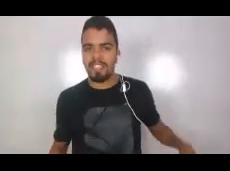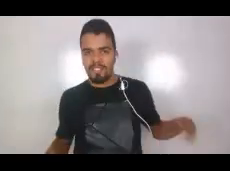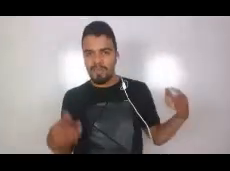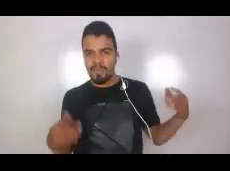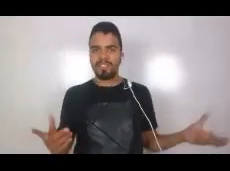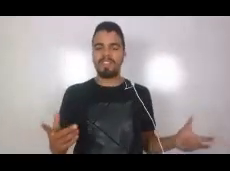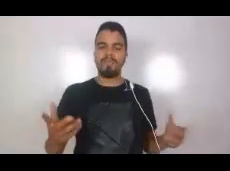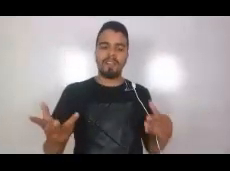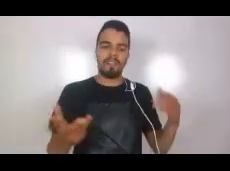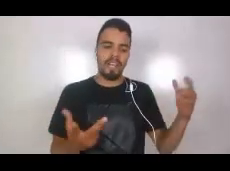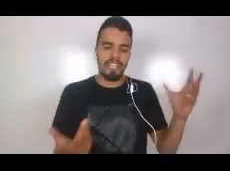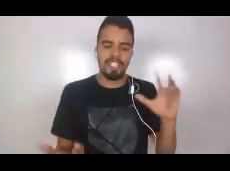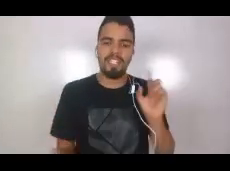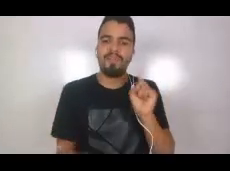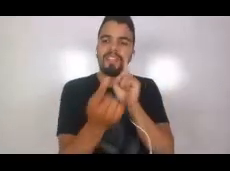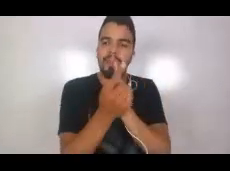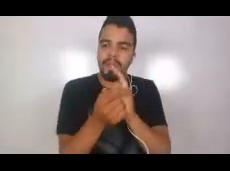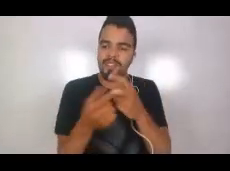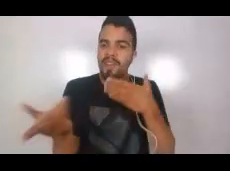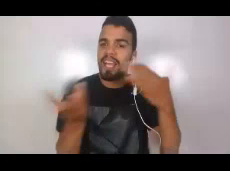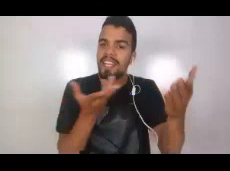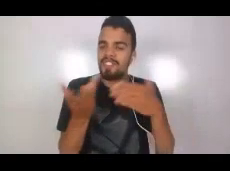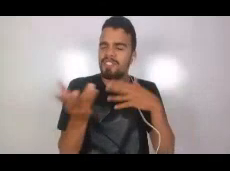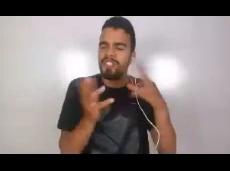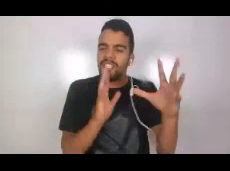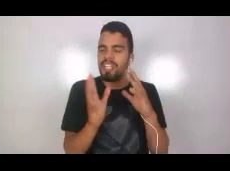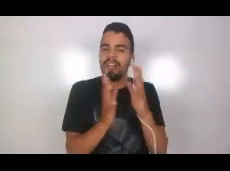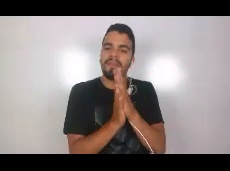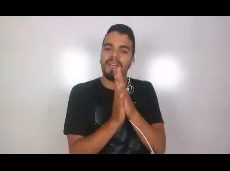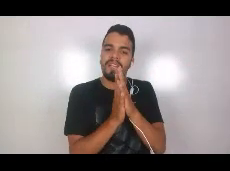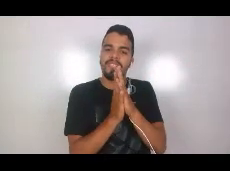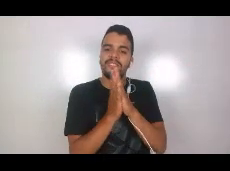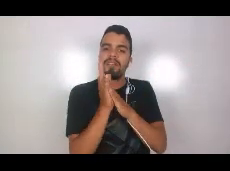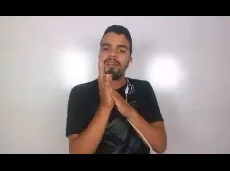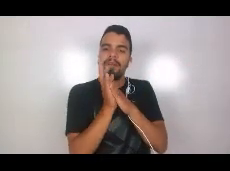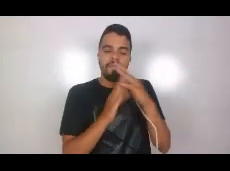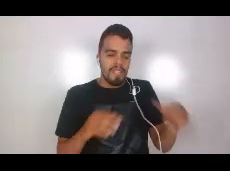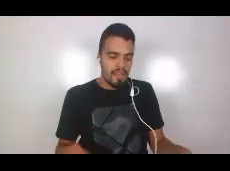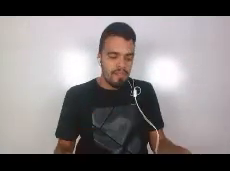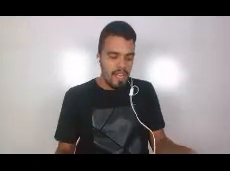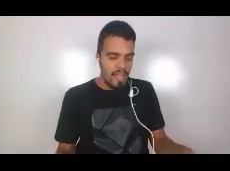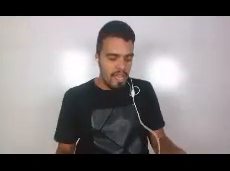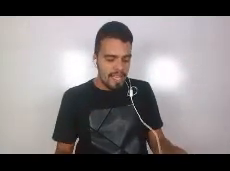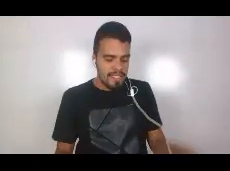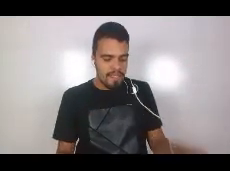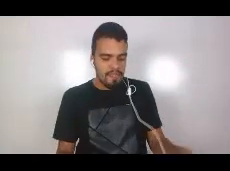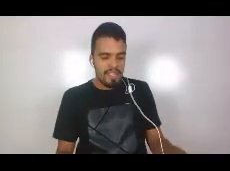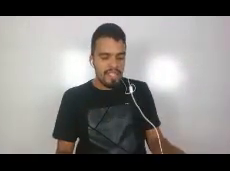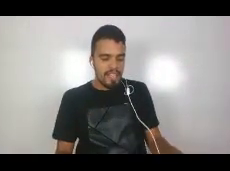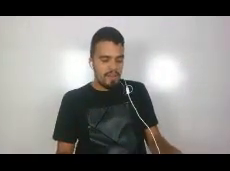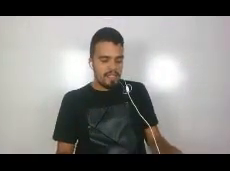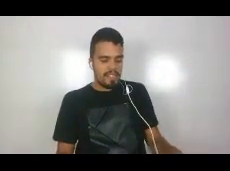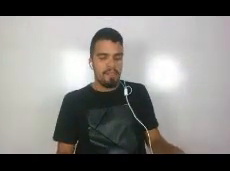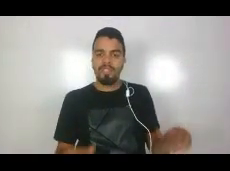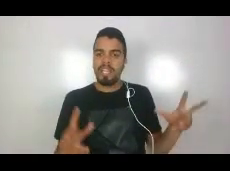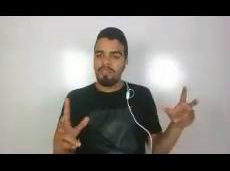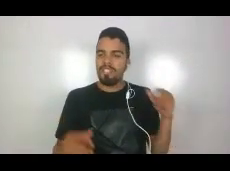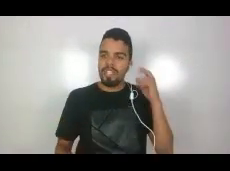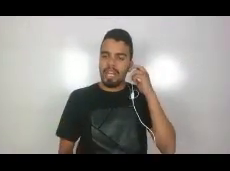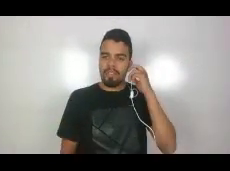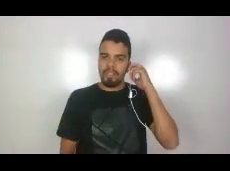as saudações, né? Com a gente encontrando uma pessoa, o que a gente diz, geralmente. Então, essa foi a ideia com